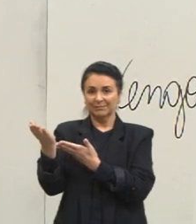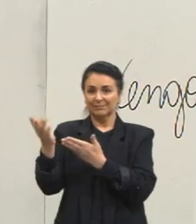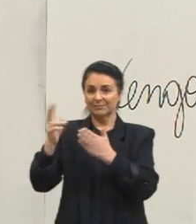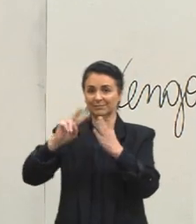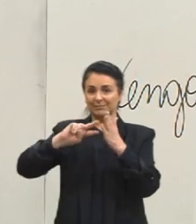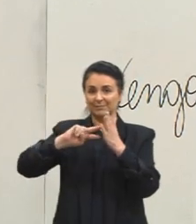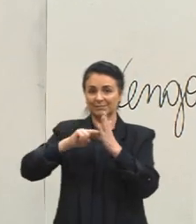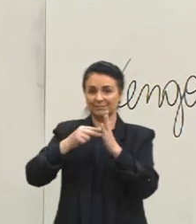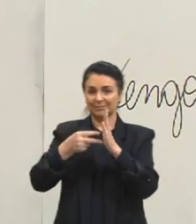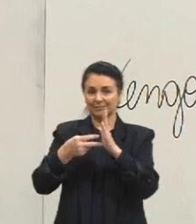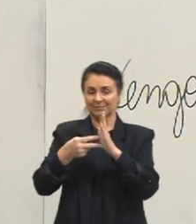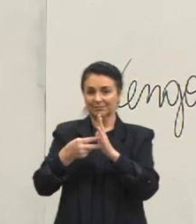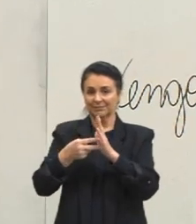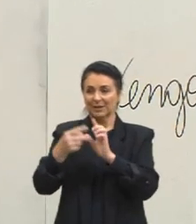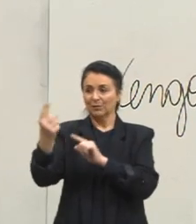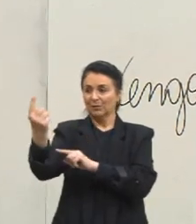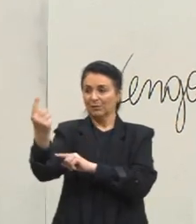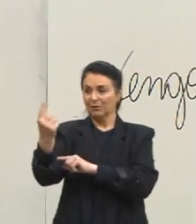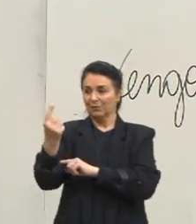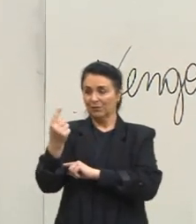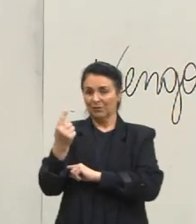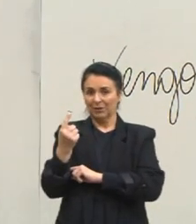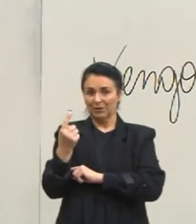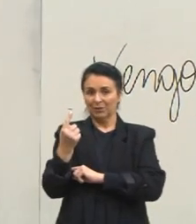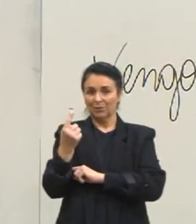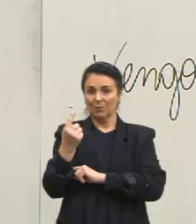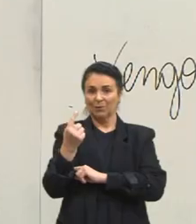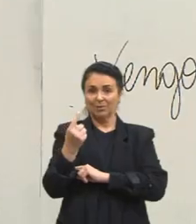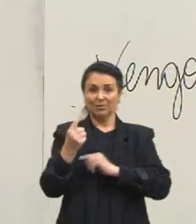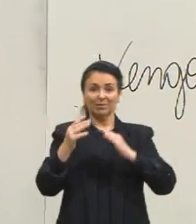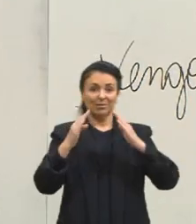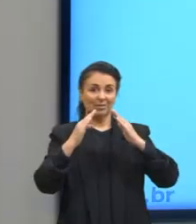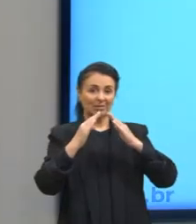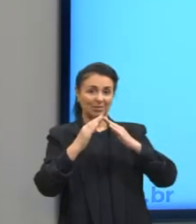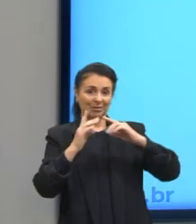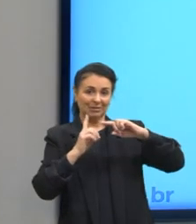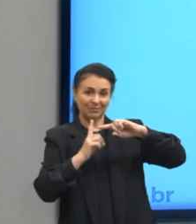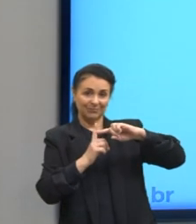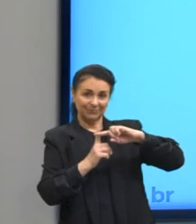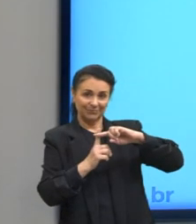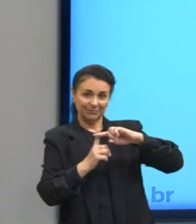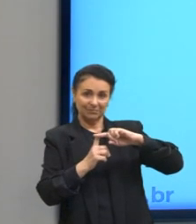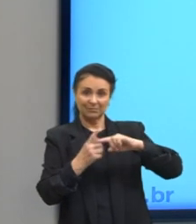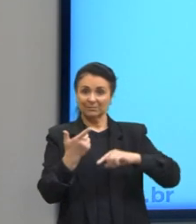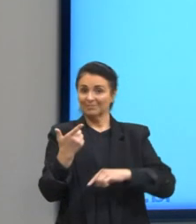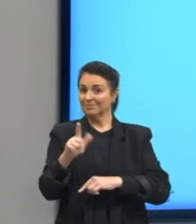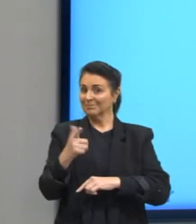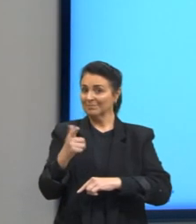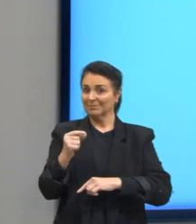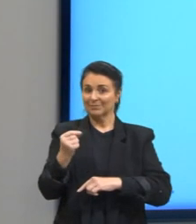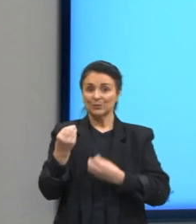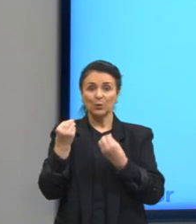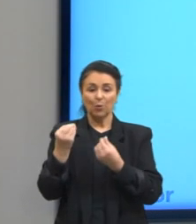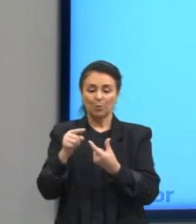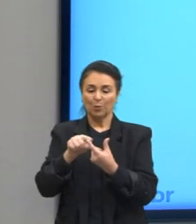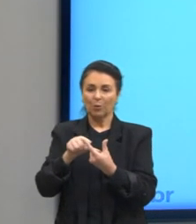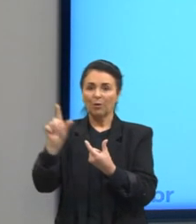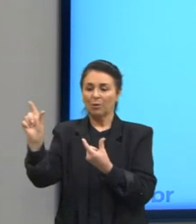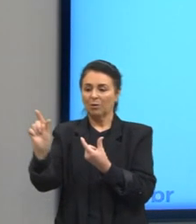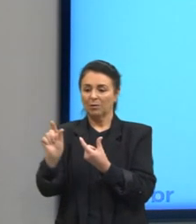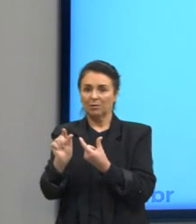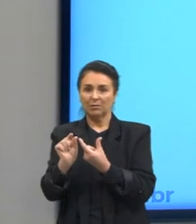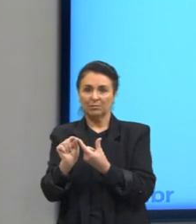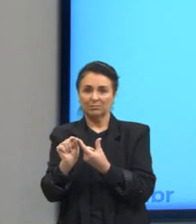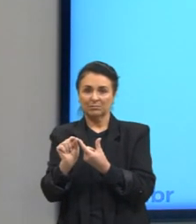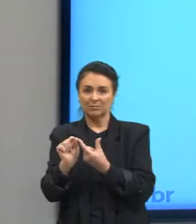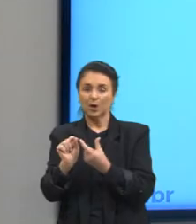bom Então olha só aqui eu não tenho como contrair tá eu só posso